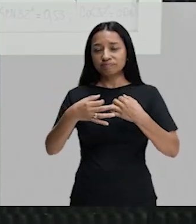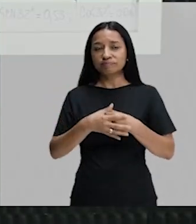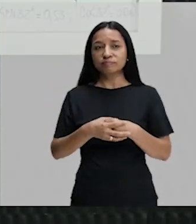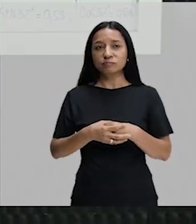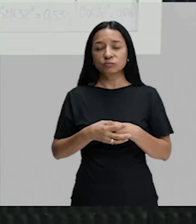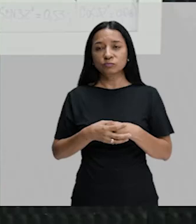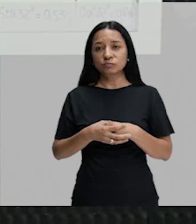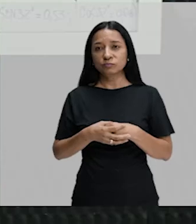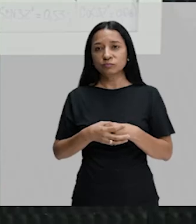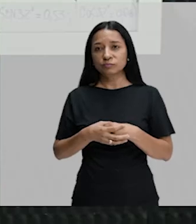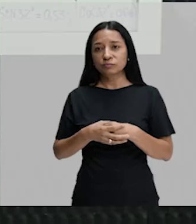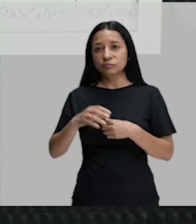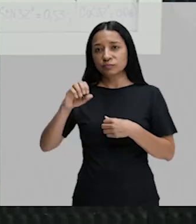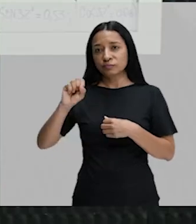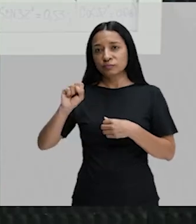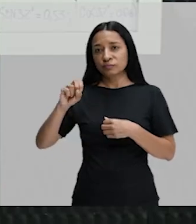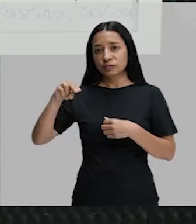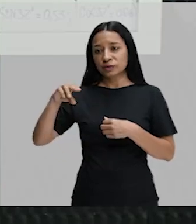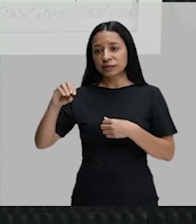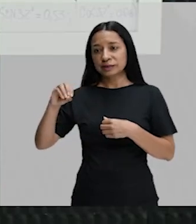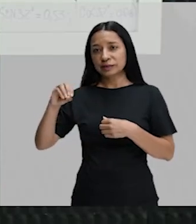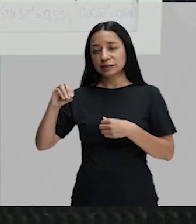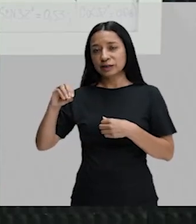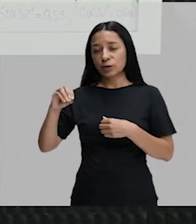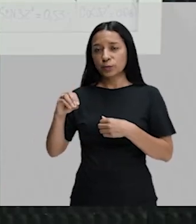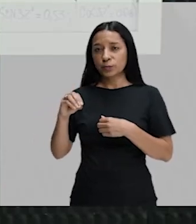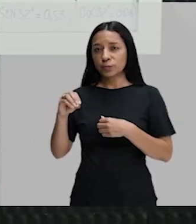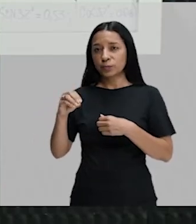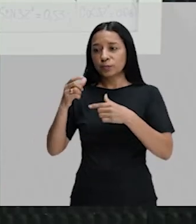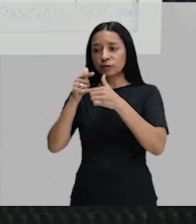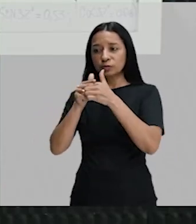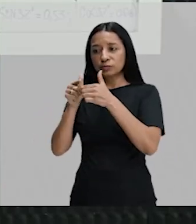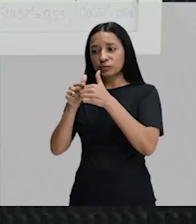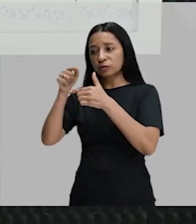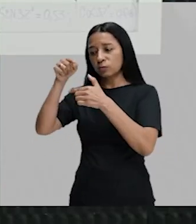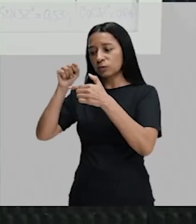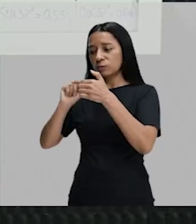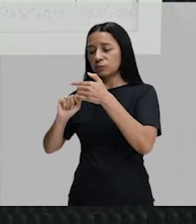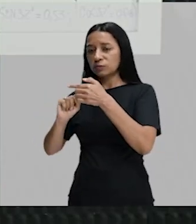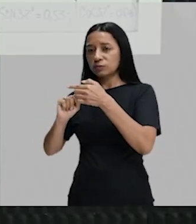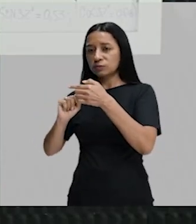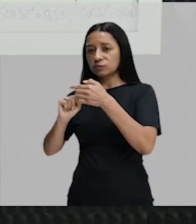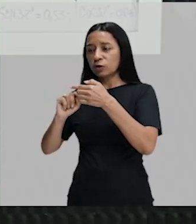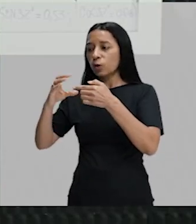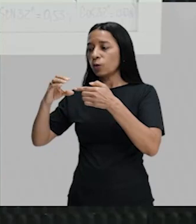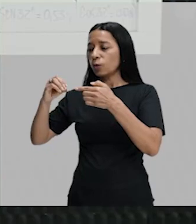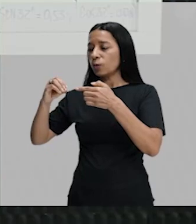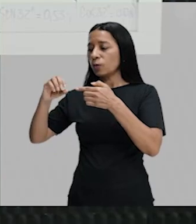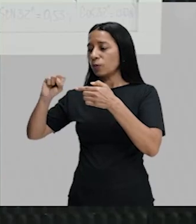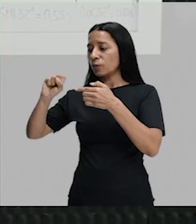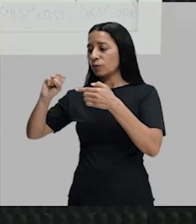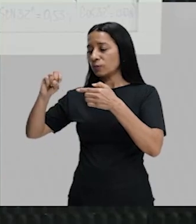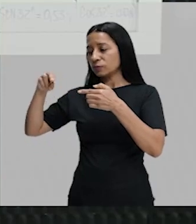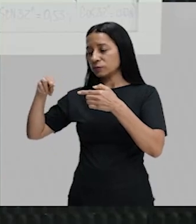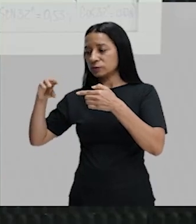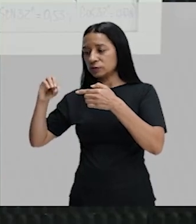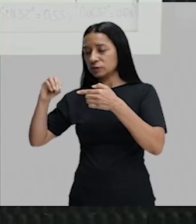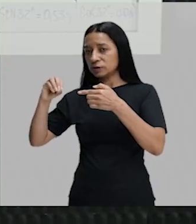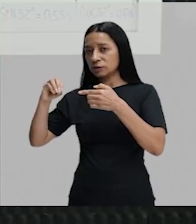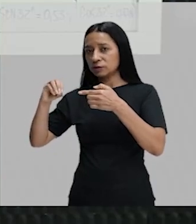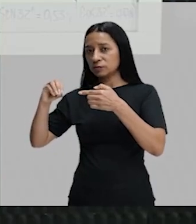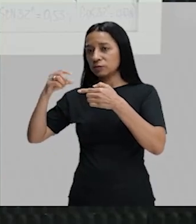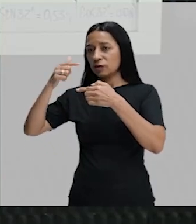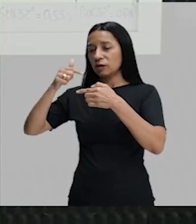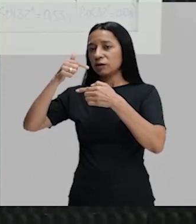turminha? Então, seno, divisão do cateto oposto pela hipotenusa. Cosseno, a divisão do